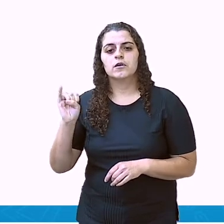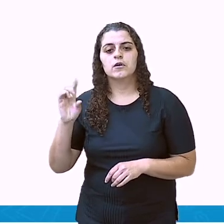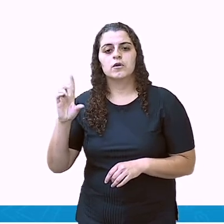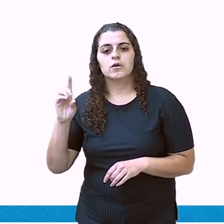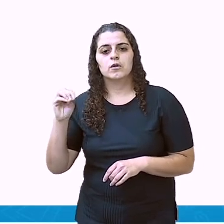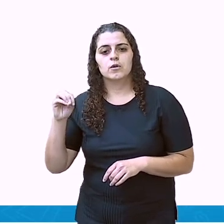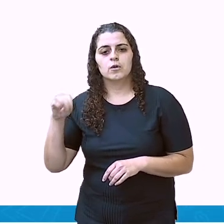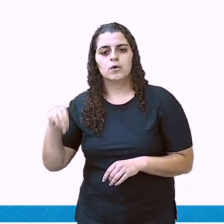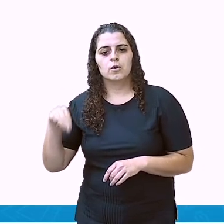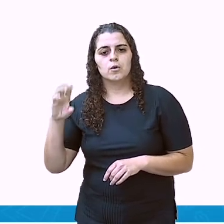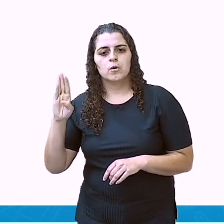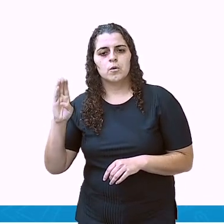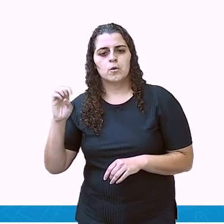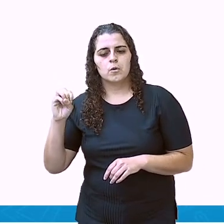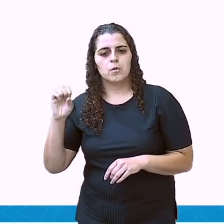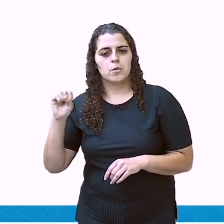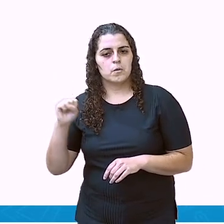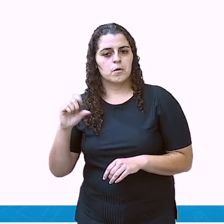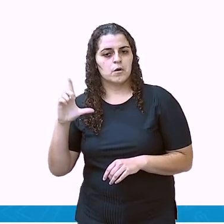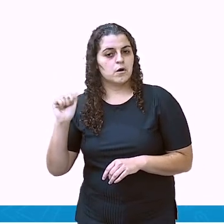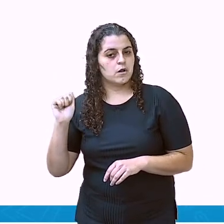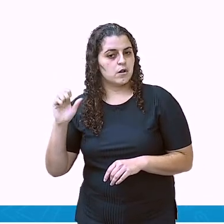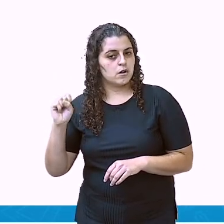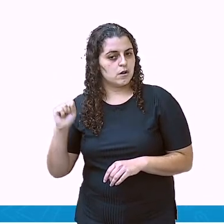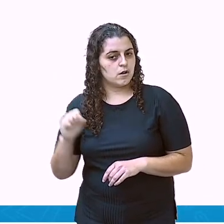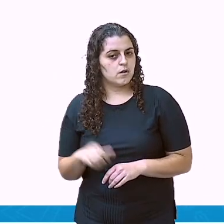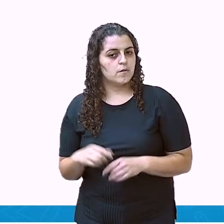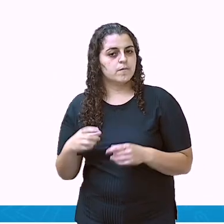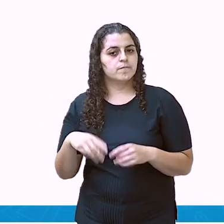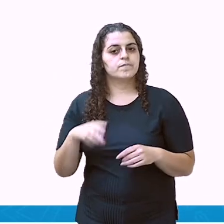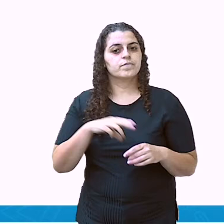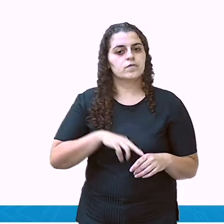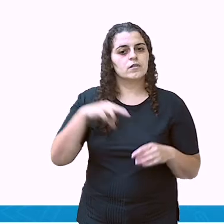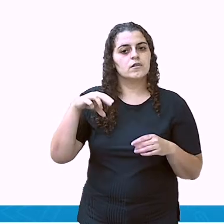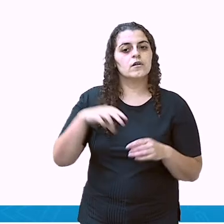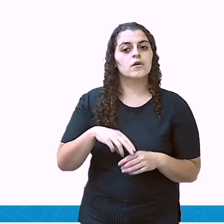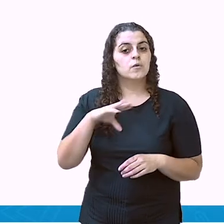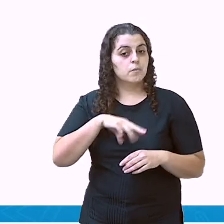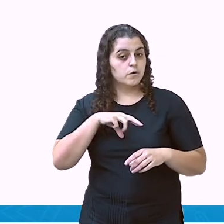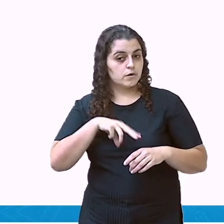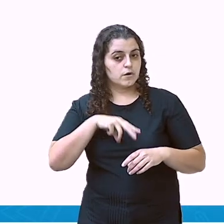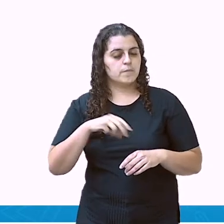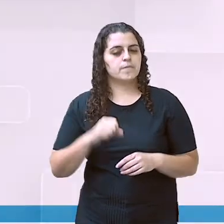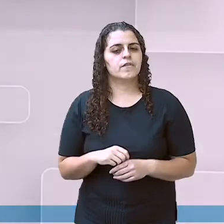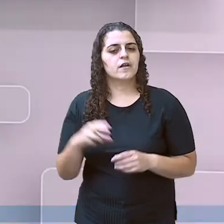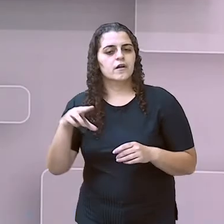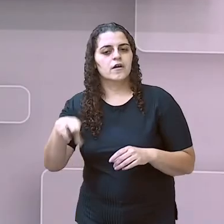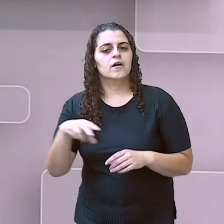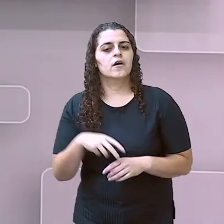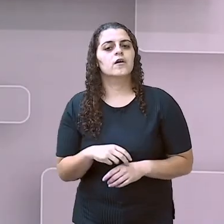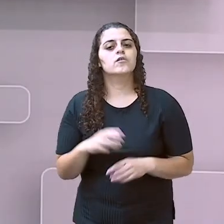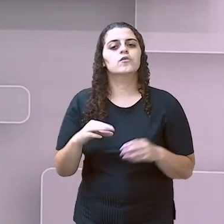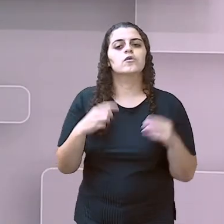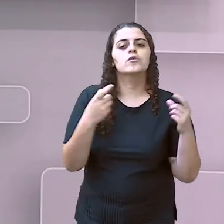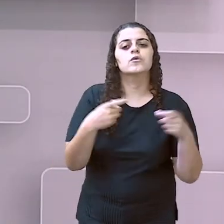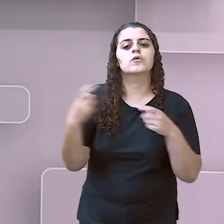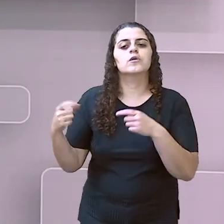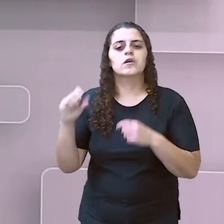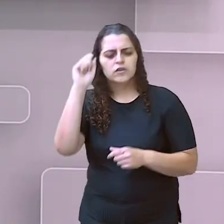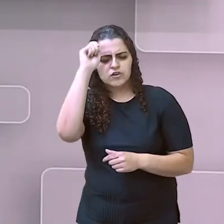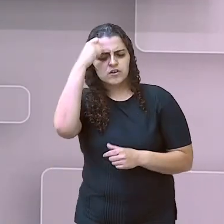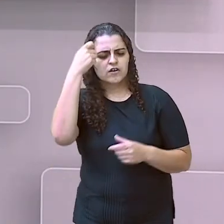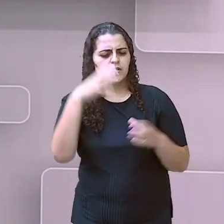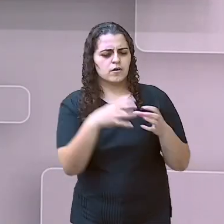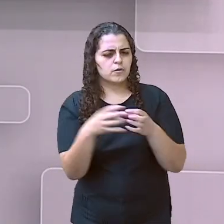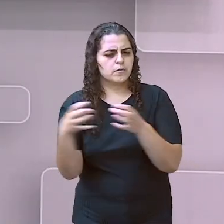lugar chamado Quilombo. O Império Português, eles entendiam assim: toda a habitação de negro